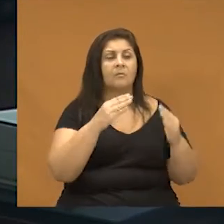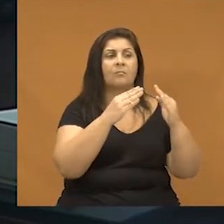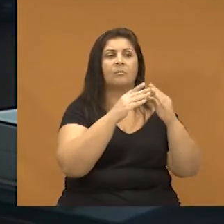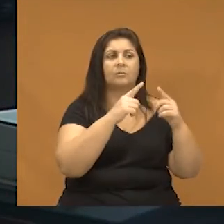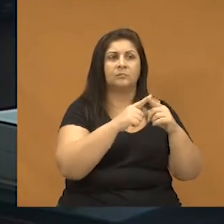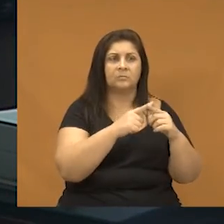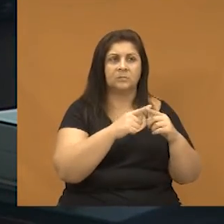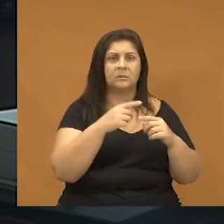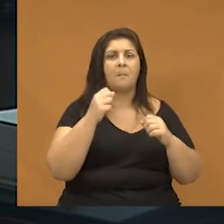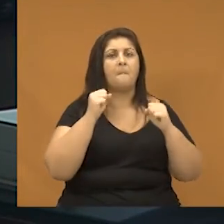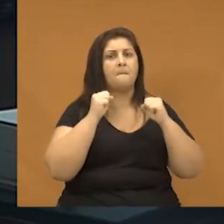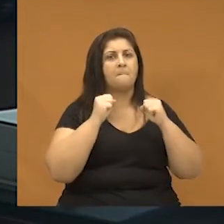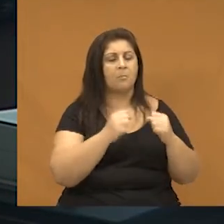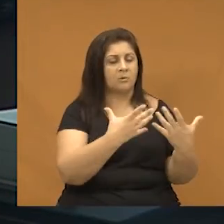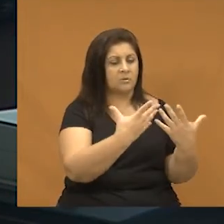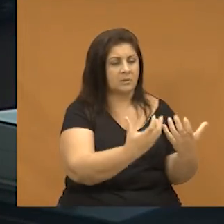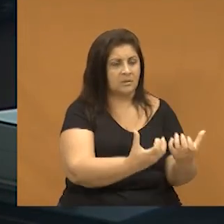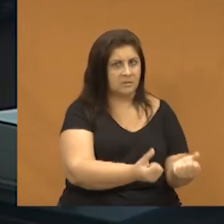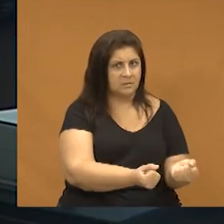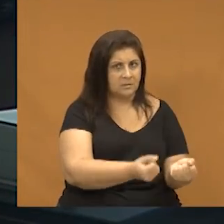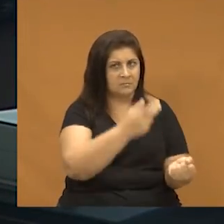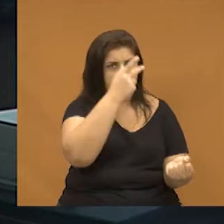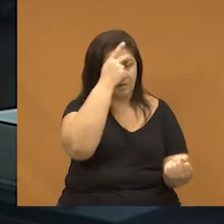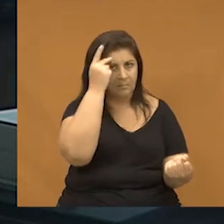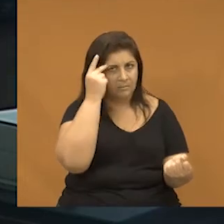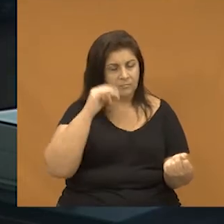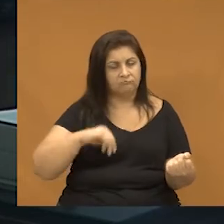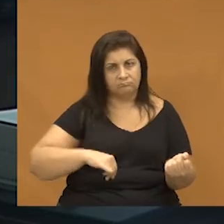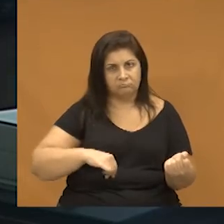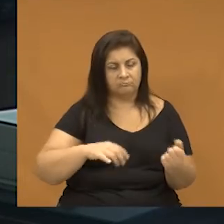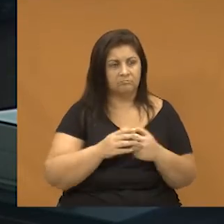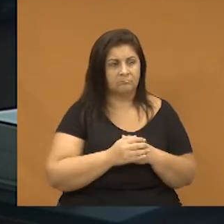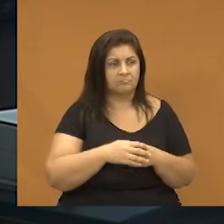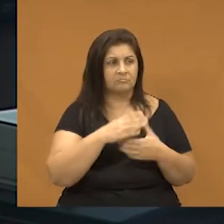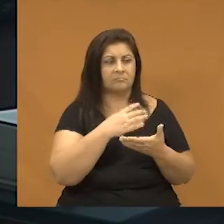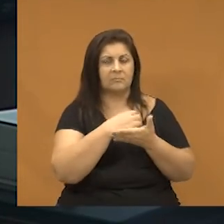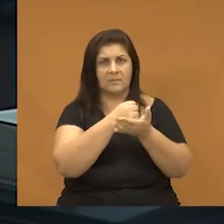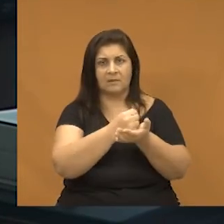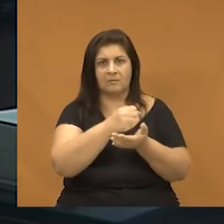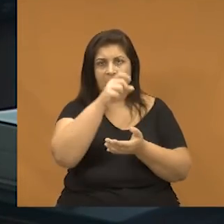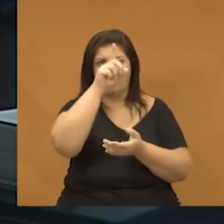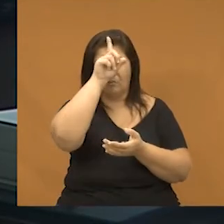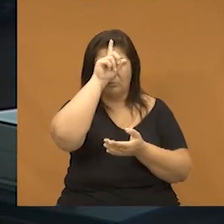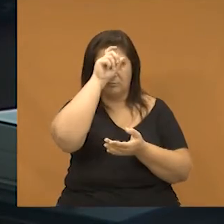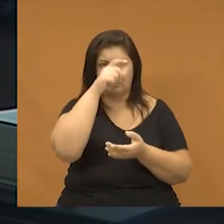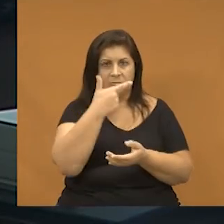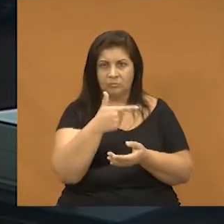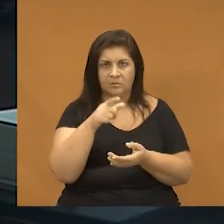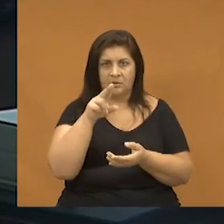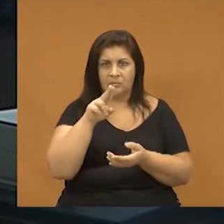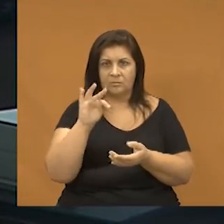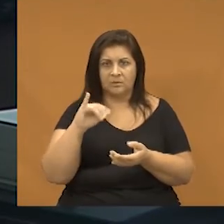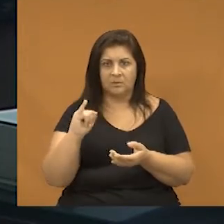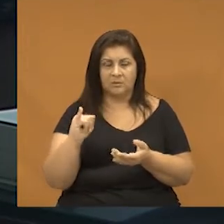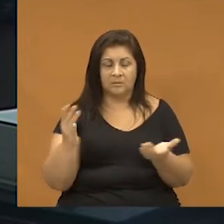de acolher esse paciente de acordo com o risco. Então, levar um hospital onde não tem UTI, ou não tem urgência, não tem, e um